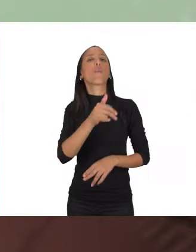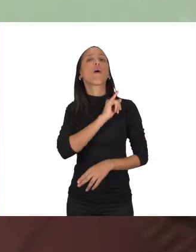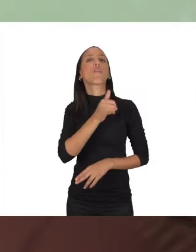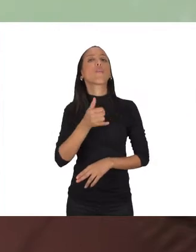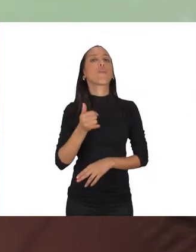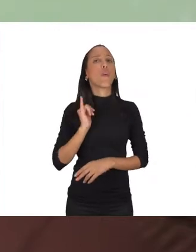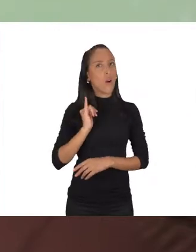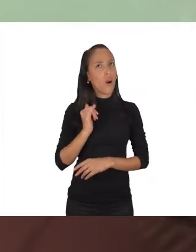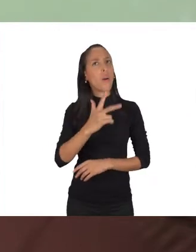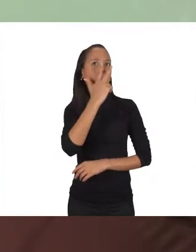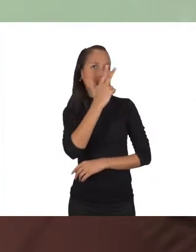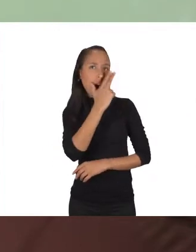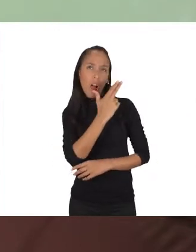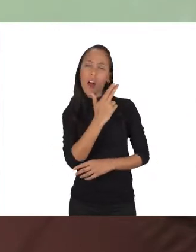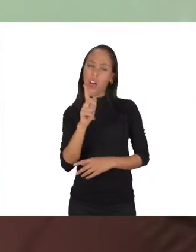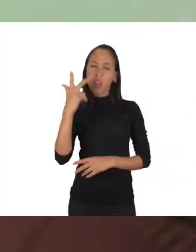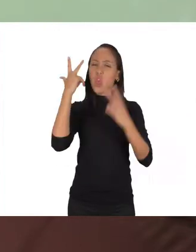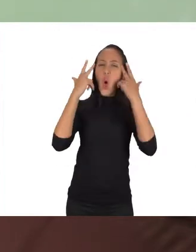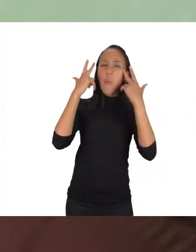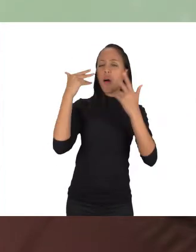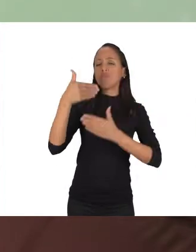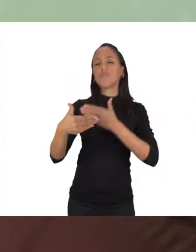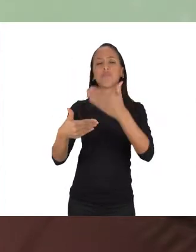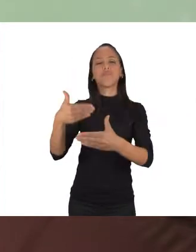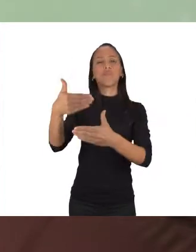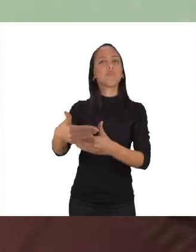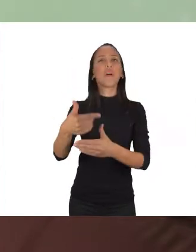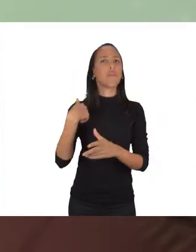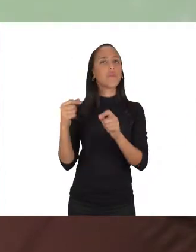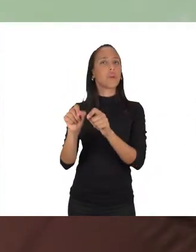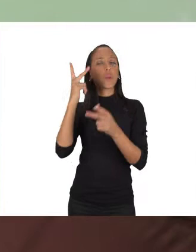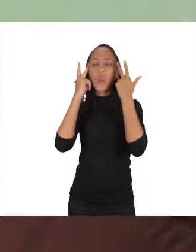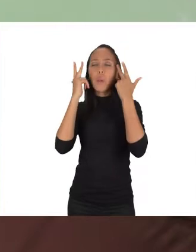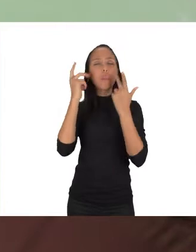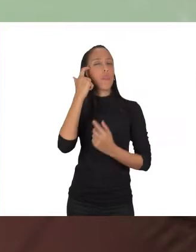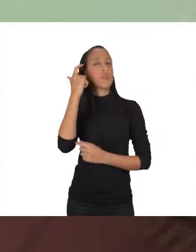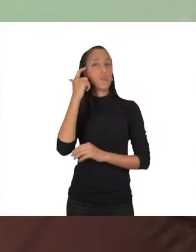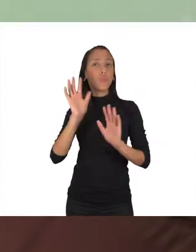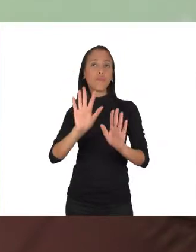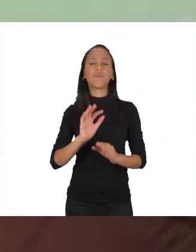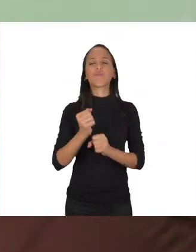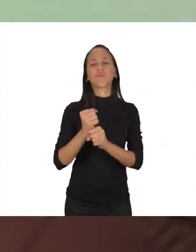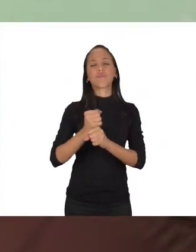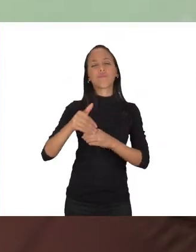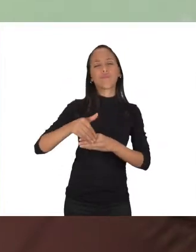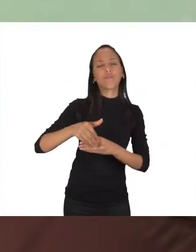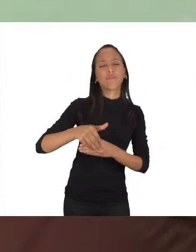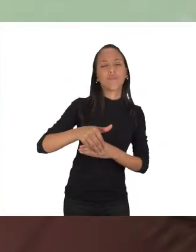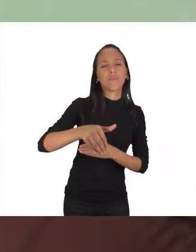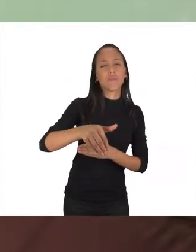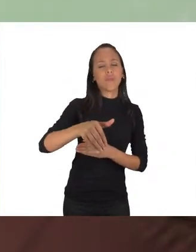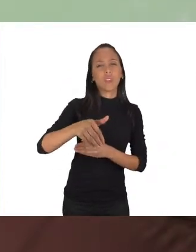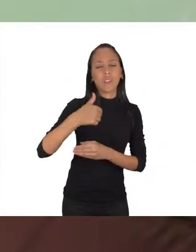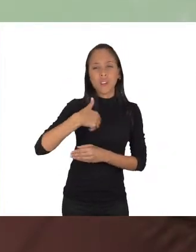que... É mais uma etapa, uma coisa natural que tá acontecendo na lavoura e a gente fazendo. Daí chegou uns anos, mais no final do tempo,